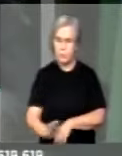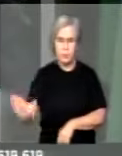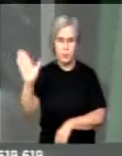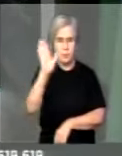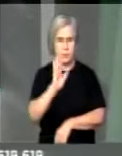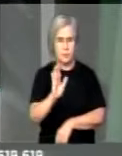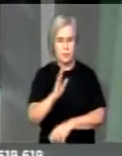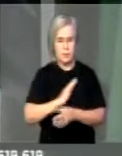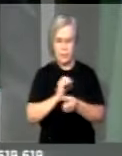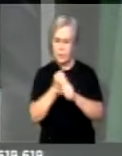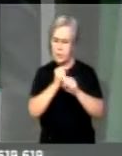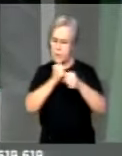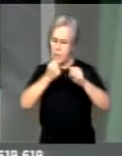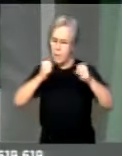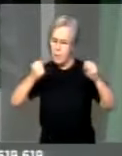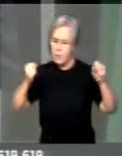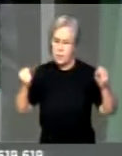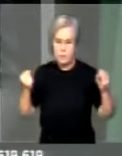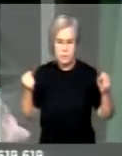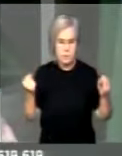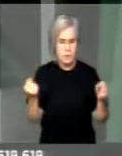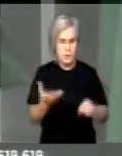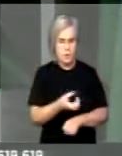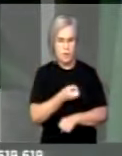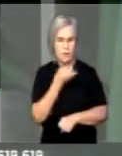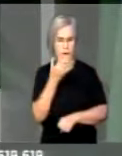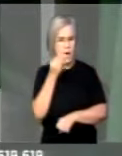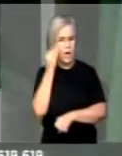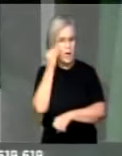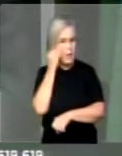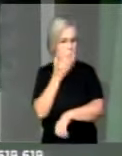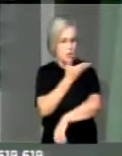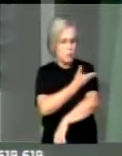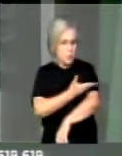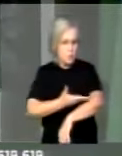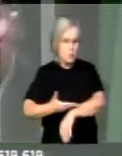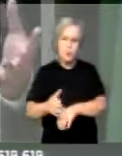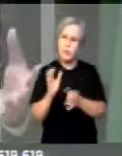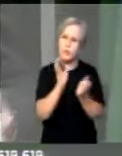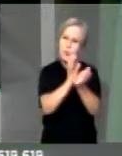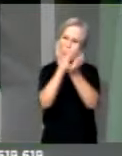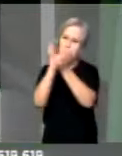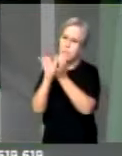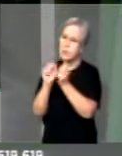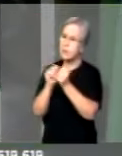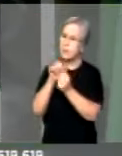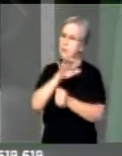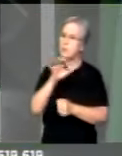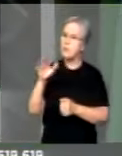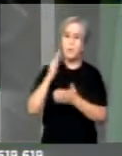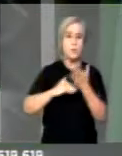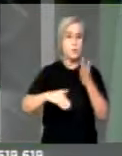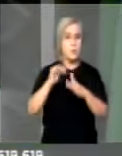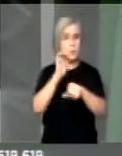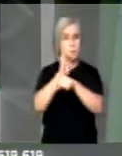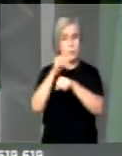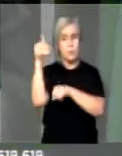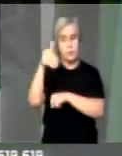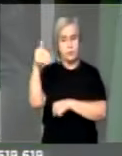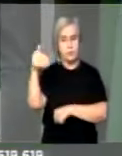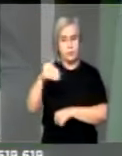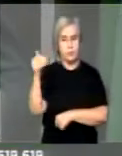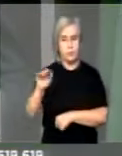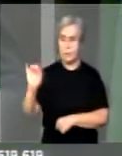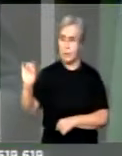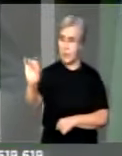país continental, de diversas culturas, diversas regiões, hoje nós estamos aqui com todos os estados presentes, cada